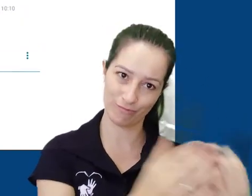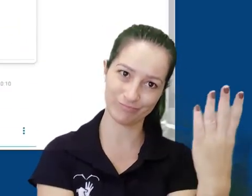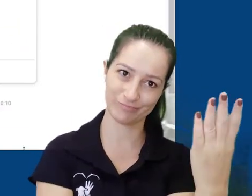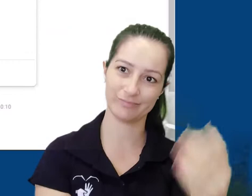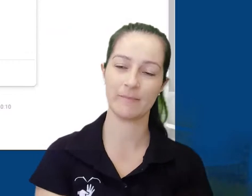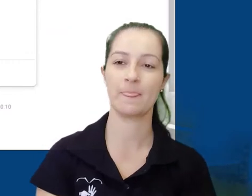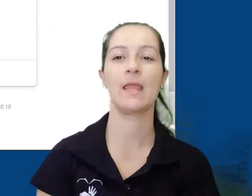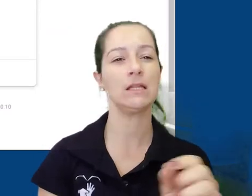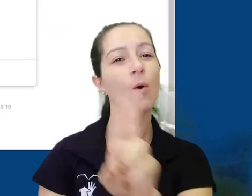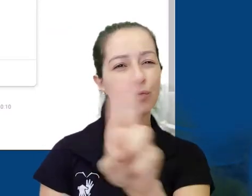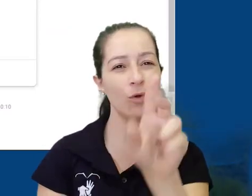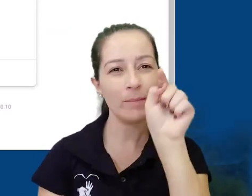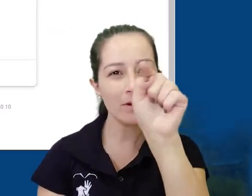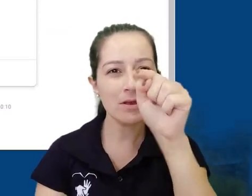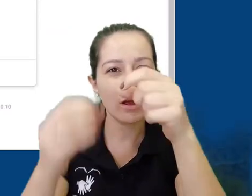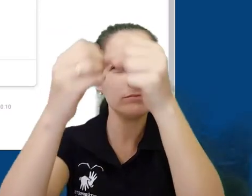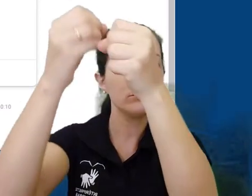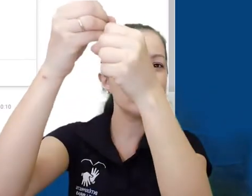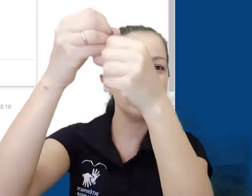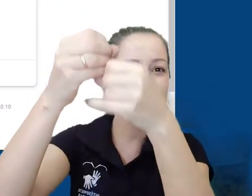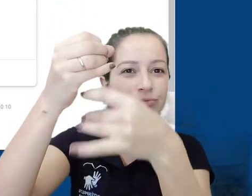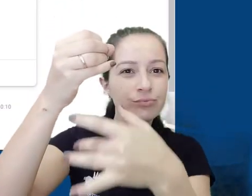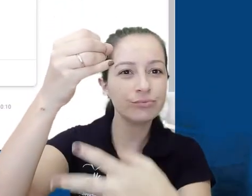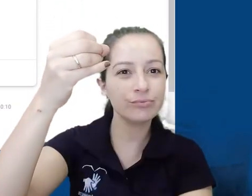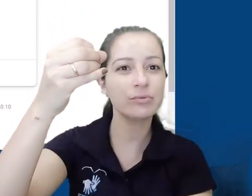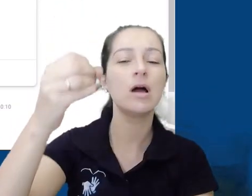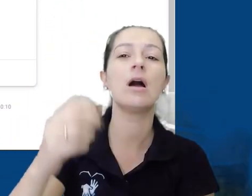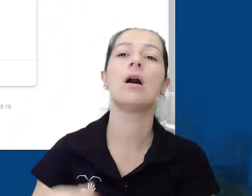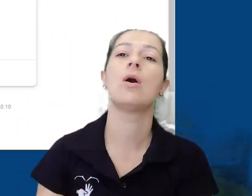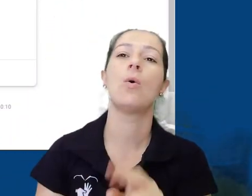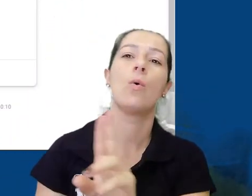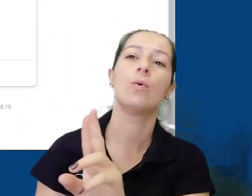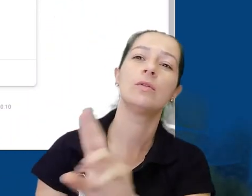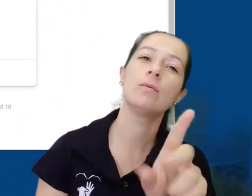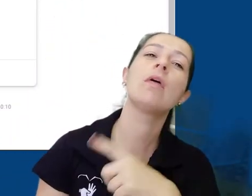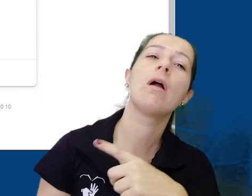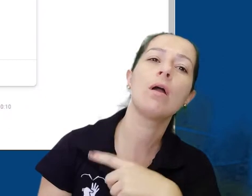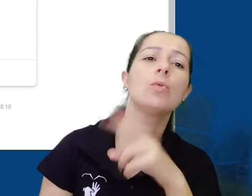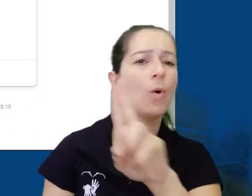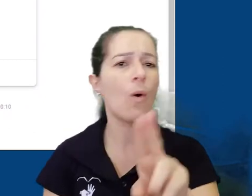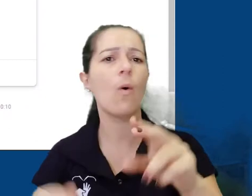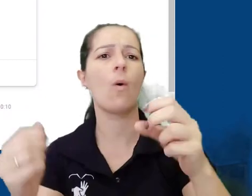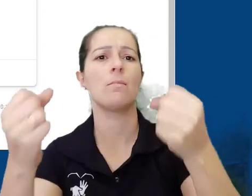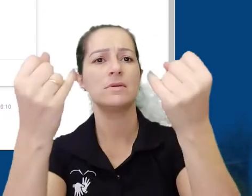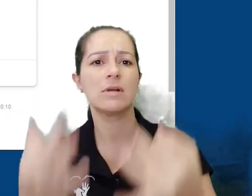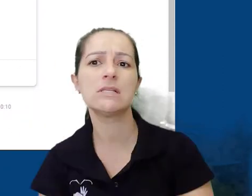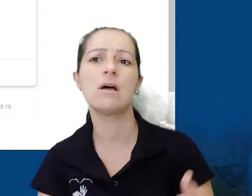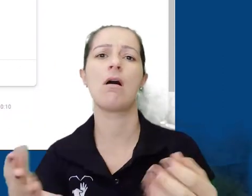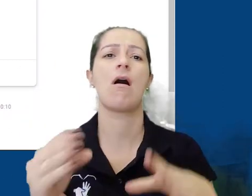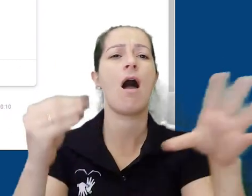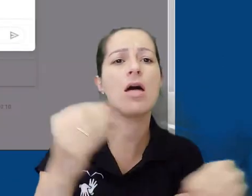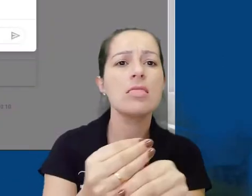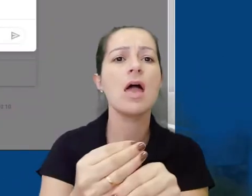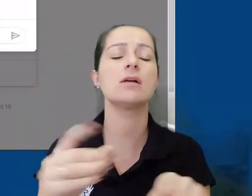clicarmos em cima do nome do material ele é expandido e é mostrado nesta ordem a descrição do material seu anexo